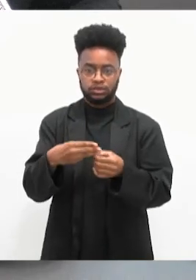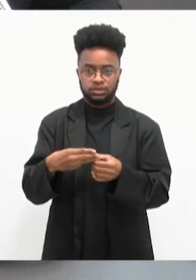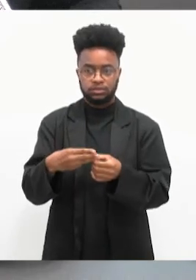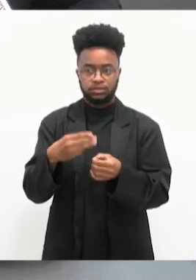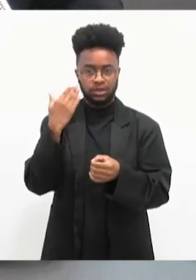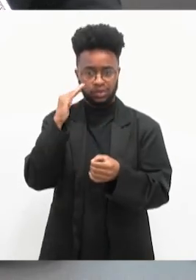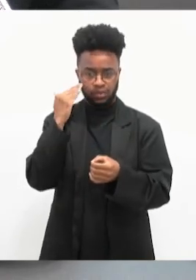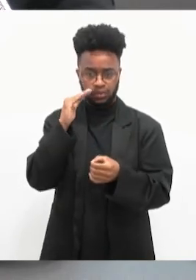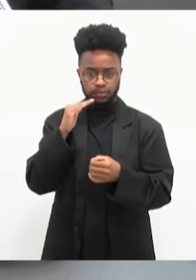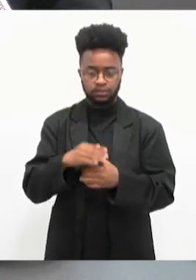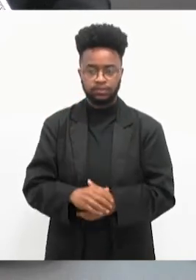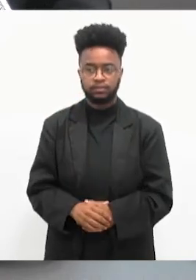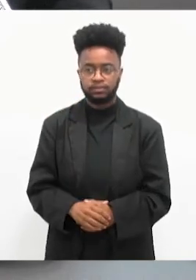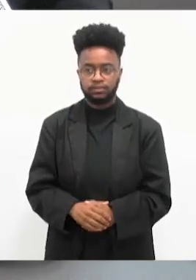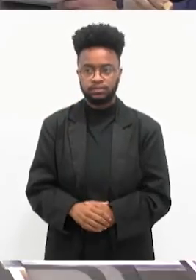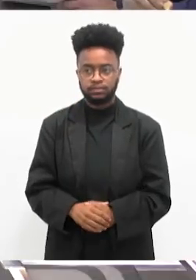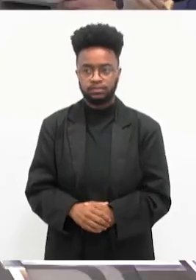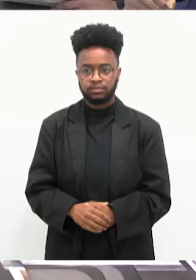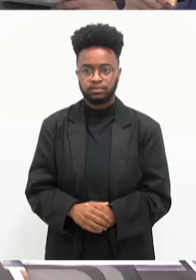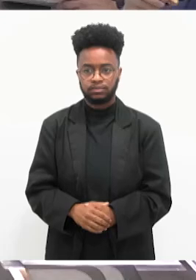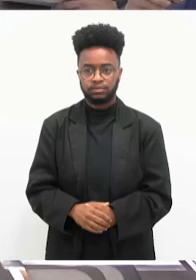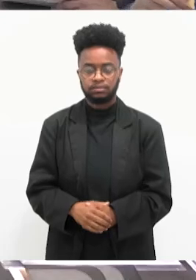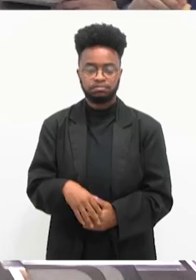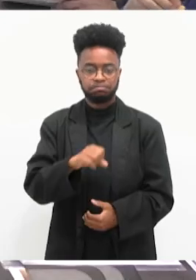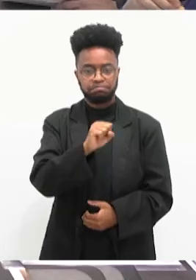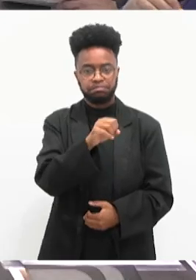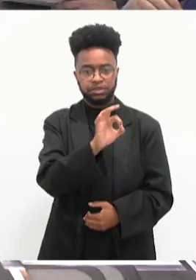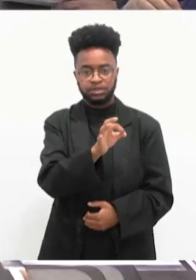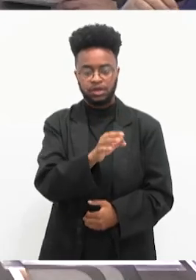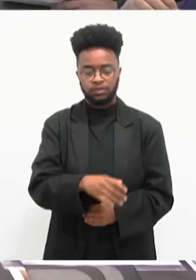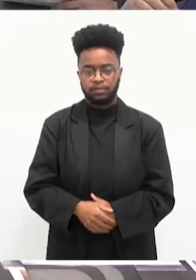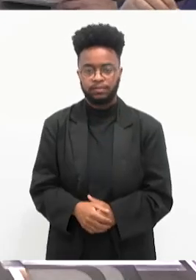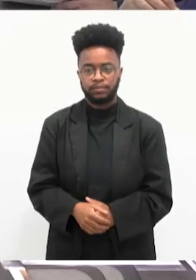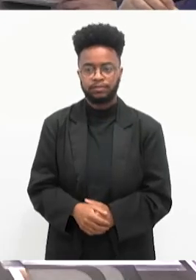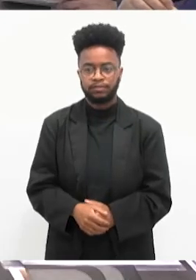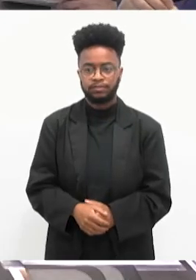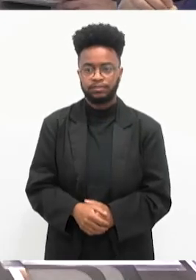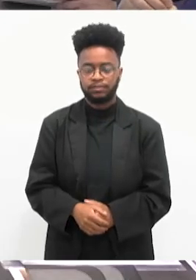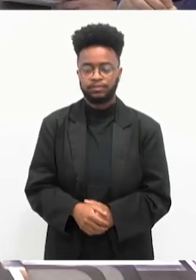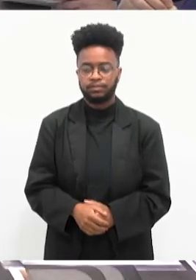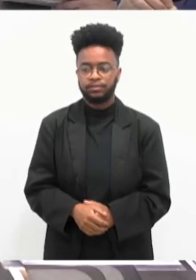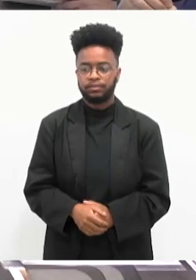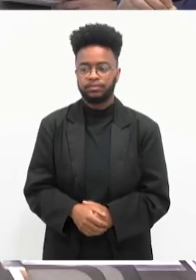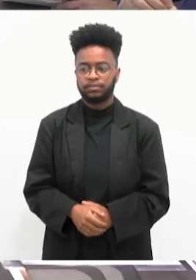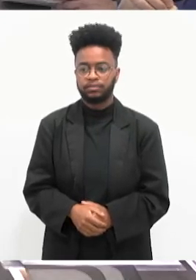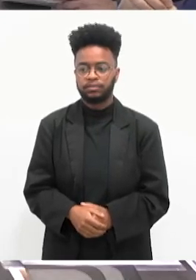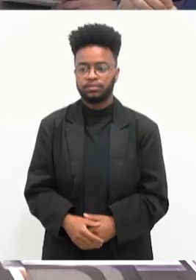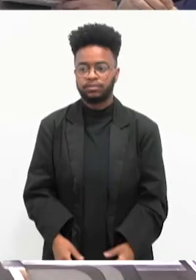Entendeu? Entendi o sentido. Tá certo. Meio-dia.